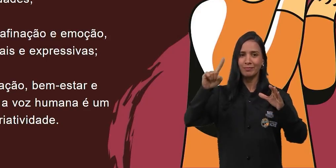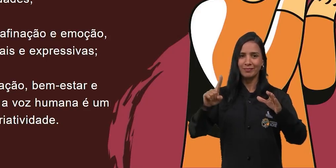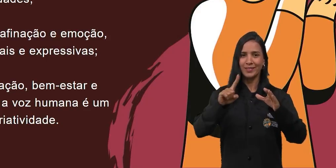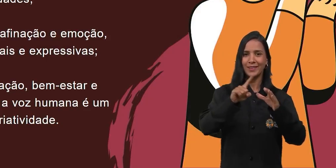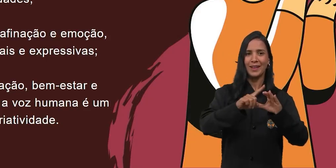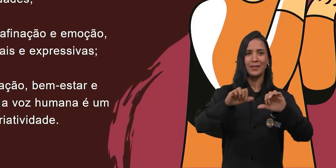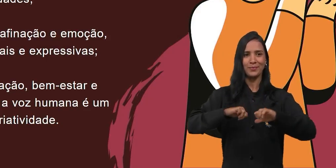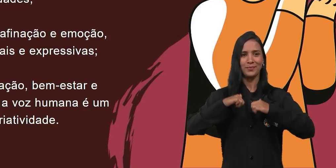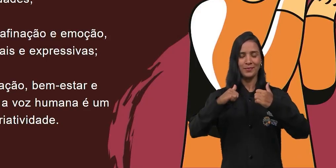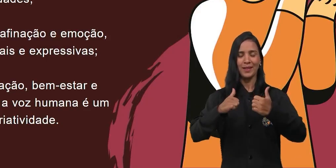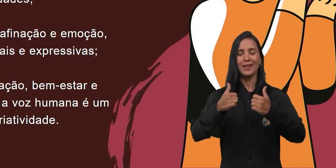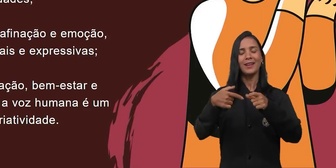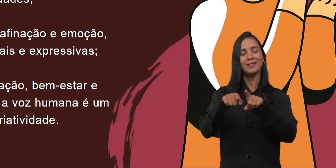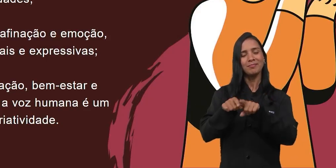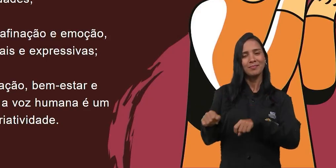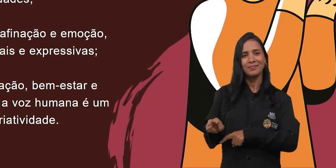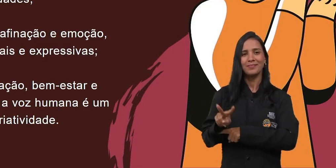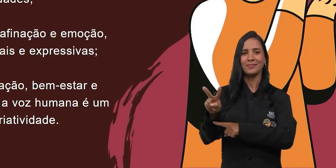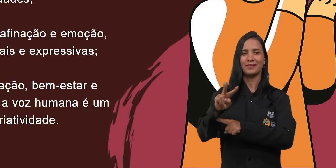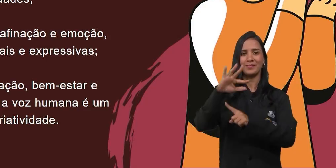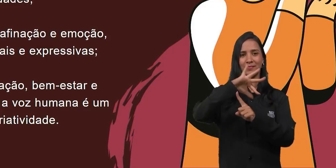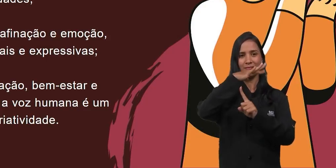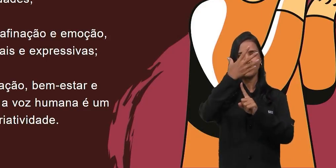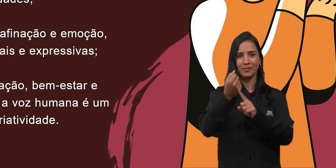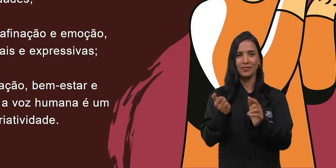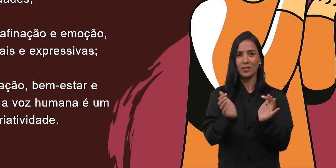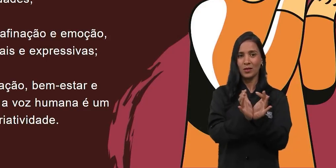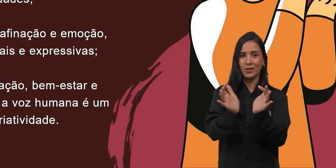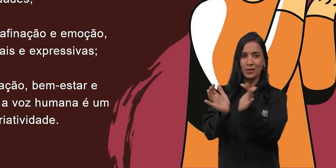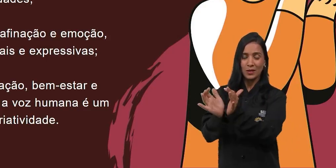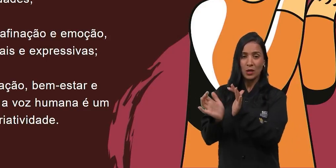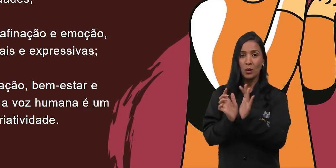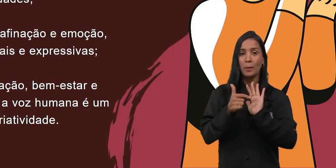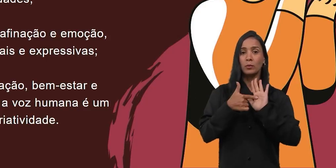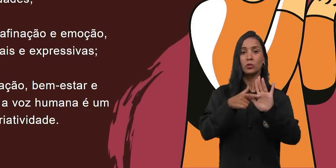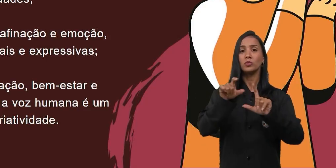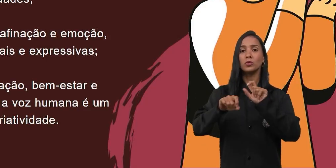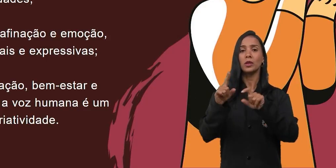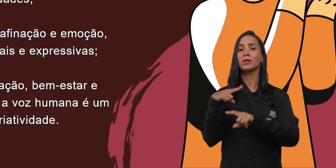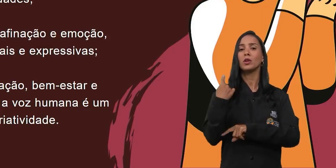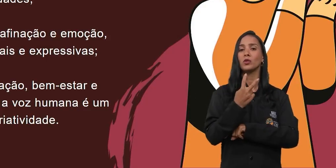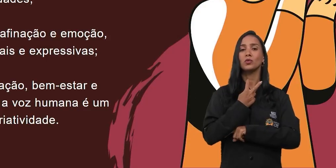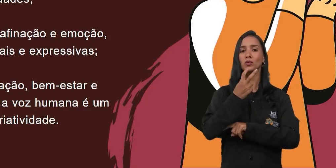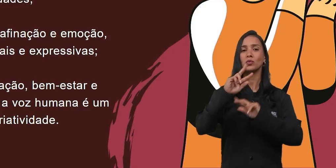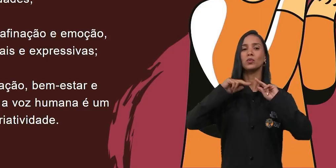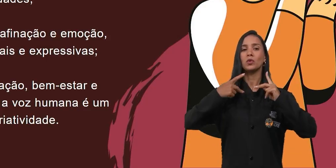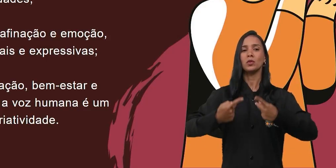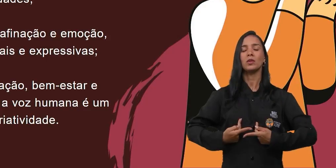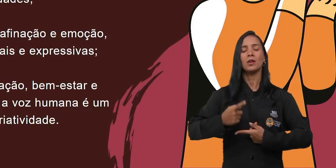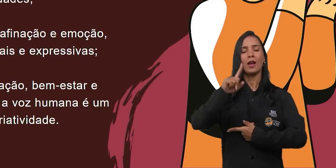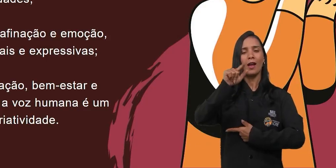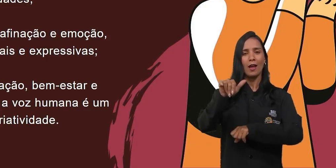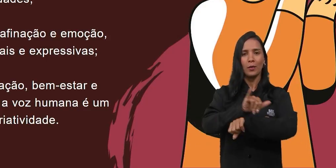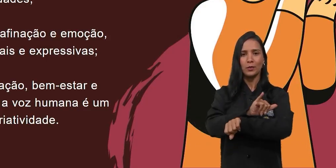da arte coletiva, mostrando que a voz humana é um instrumento poderoso de união